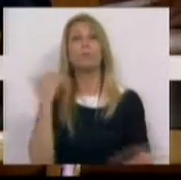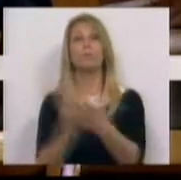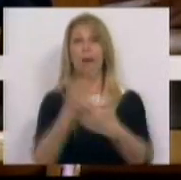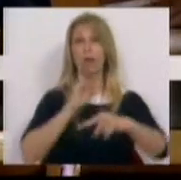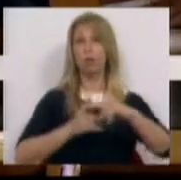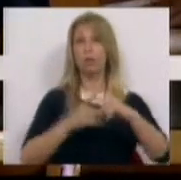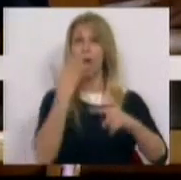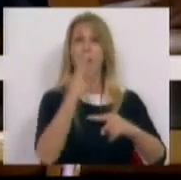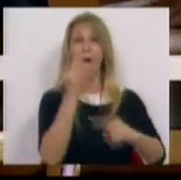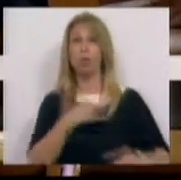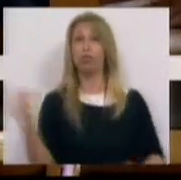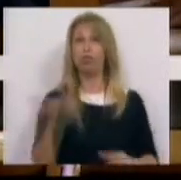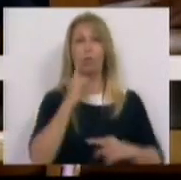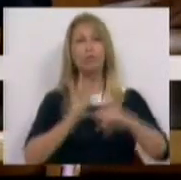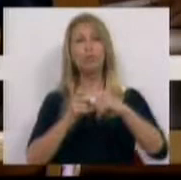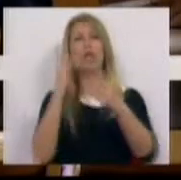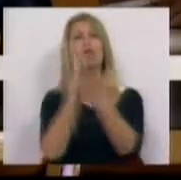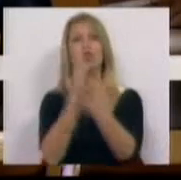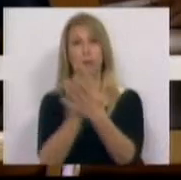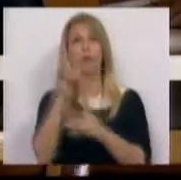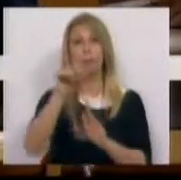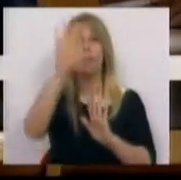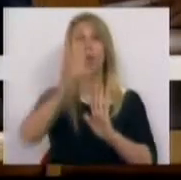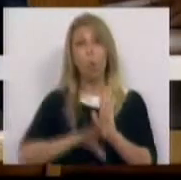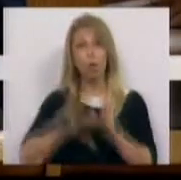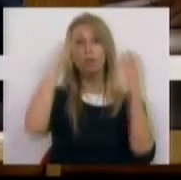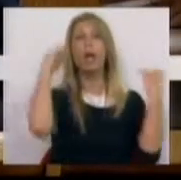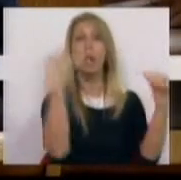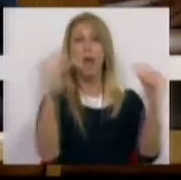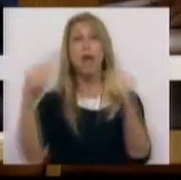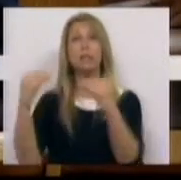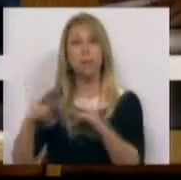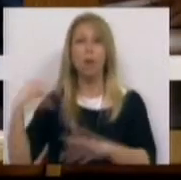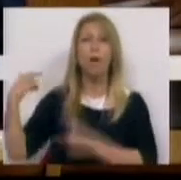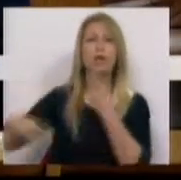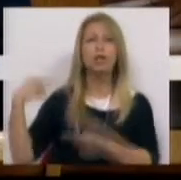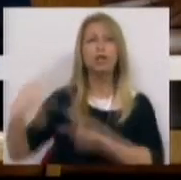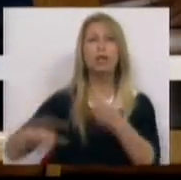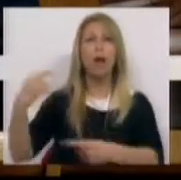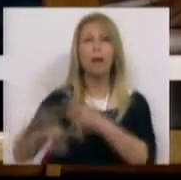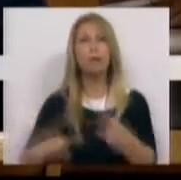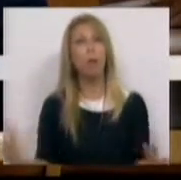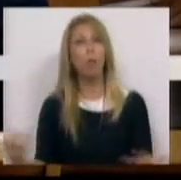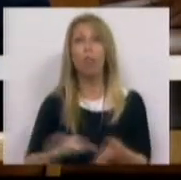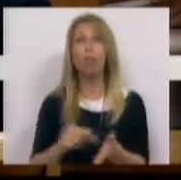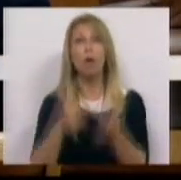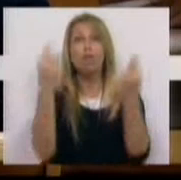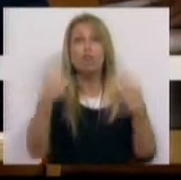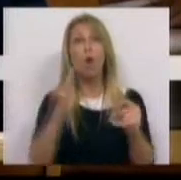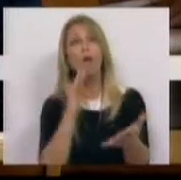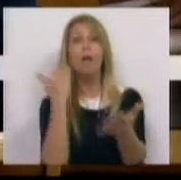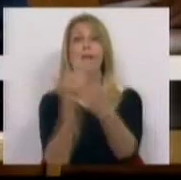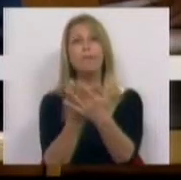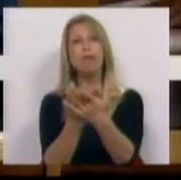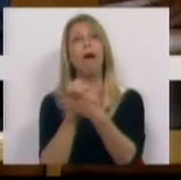nossos alunos, sucesso escolar e condições para ensinar uma geração que está à espera de contribuir para o futuro